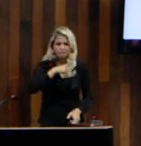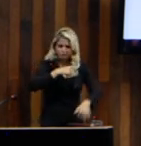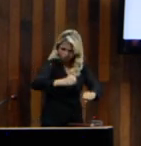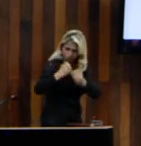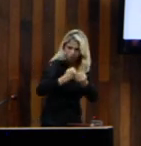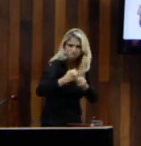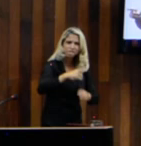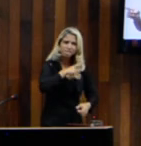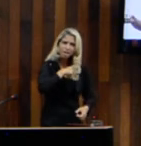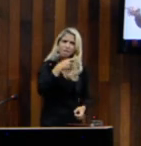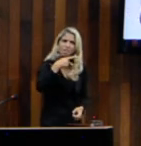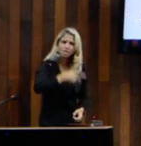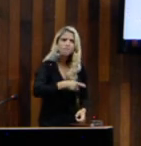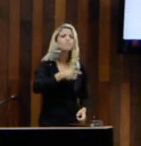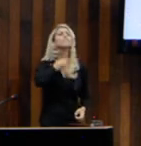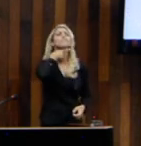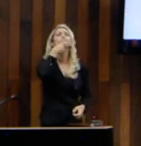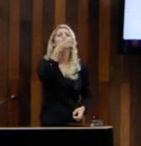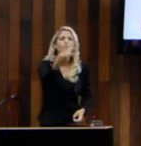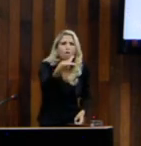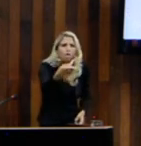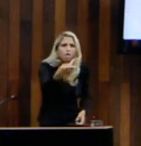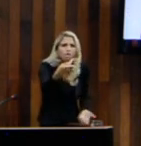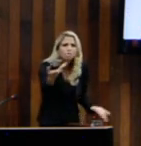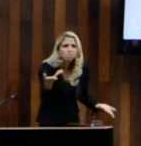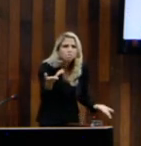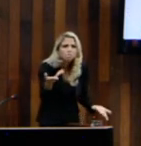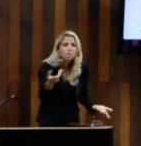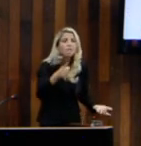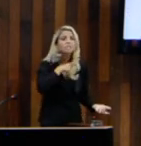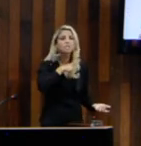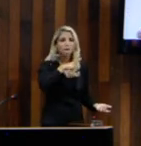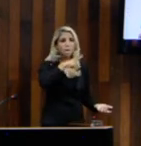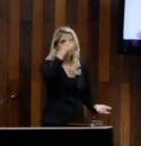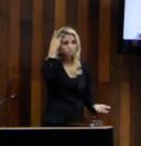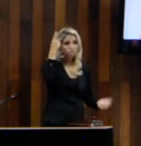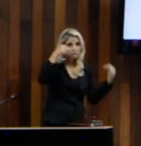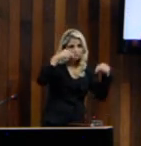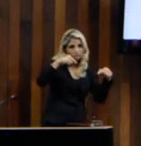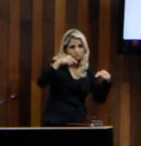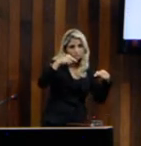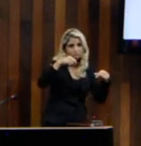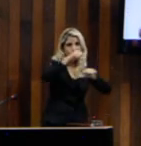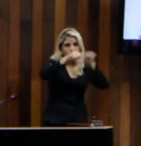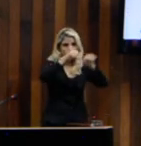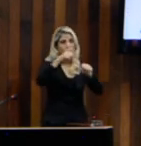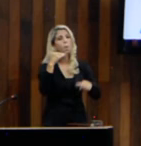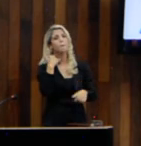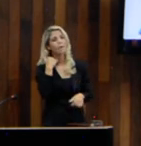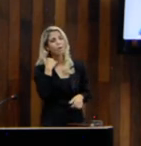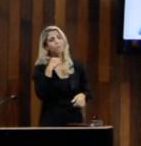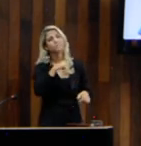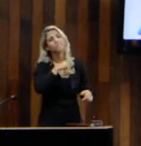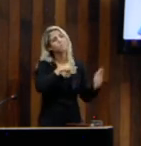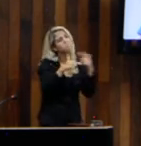aqui que, quando a conta foi trocada para o Banco Santander, por alguma razão, se